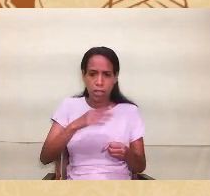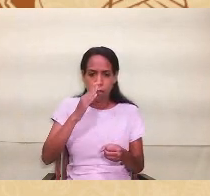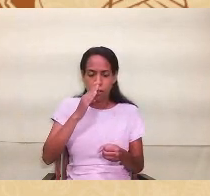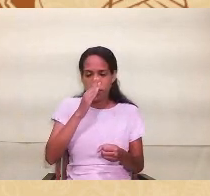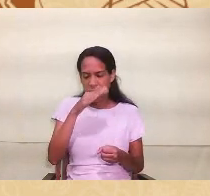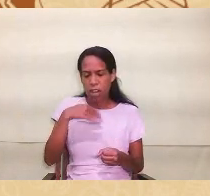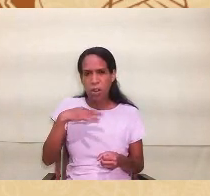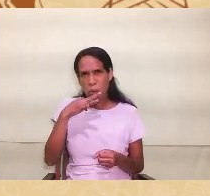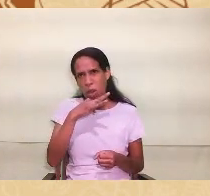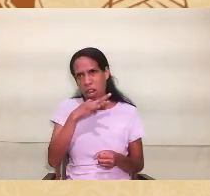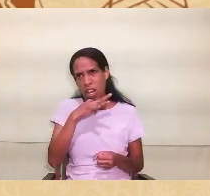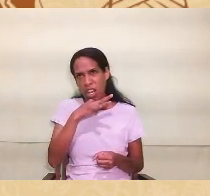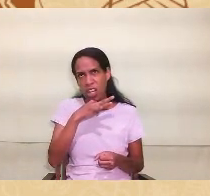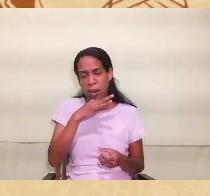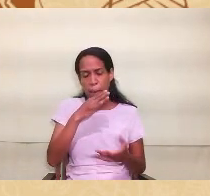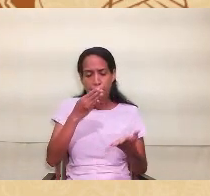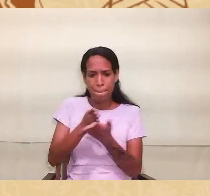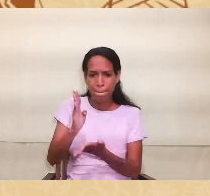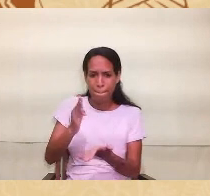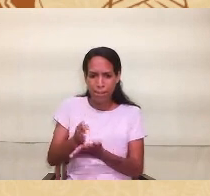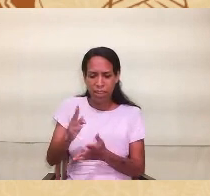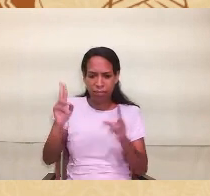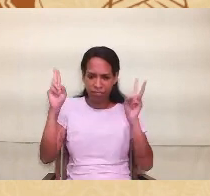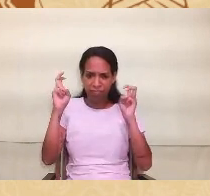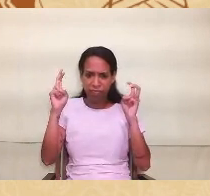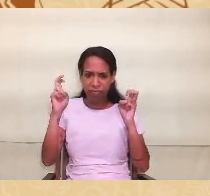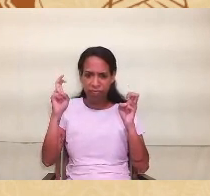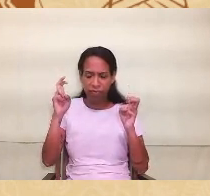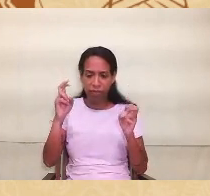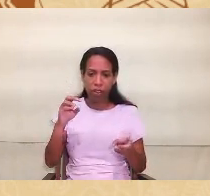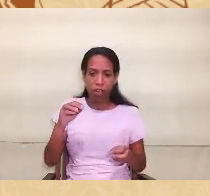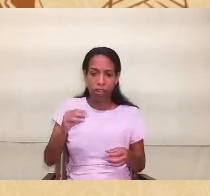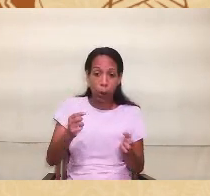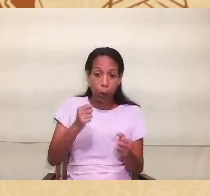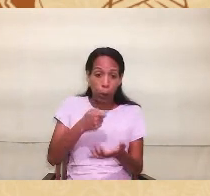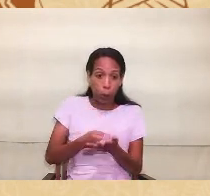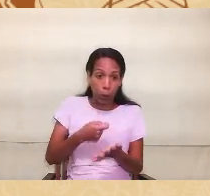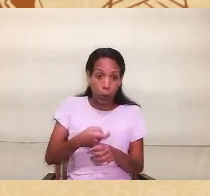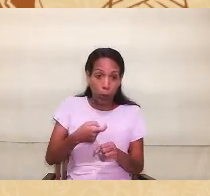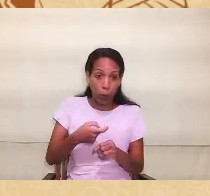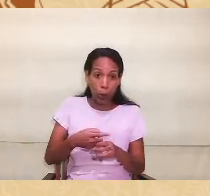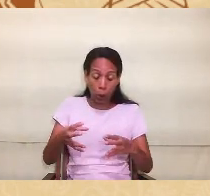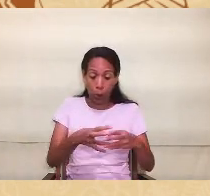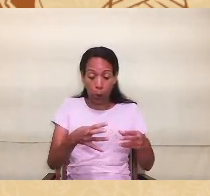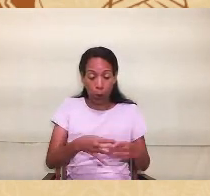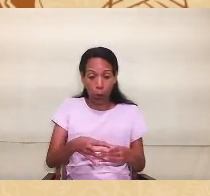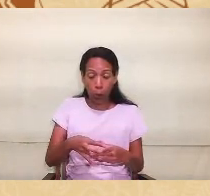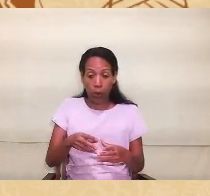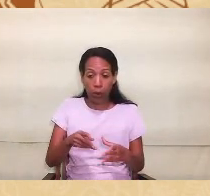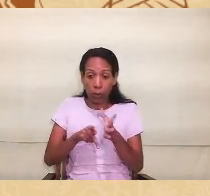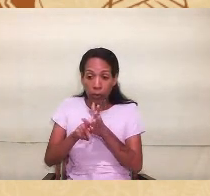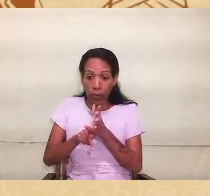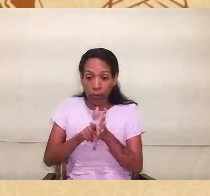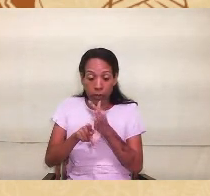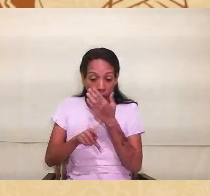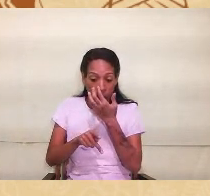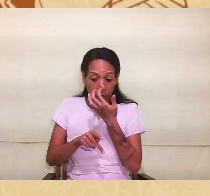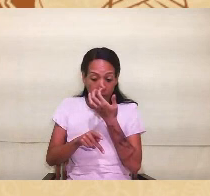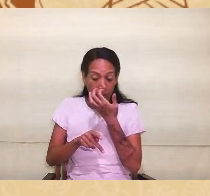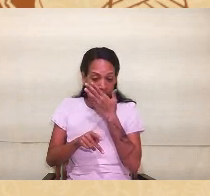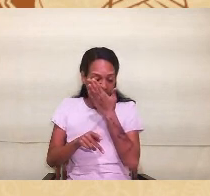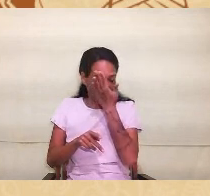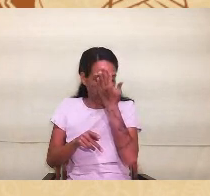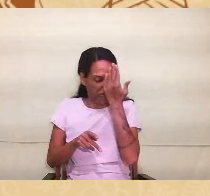Acho que já devem passar por essas questões de serem inclusos na sociedade de classe, né? E ser inclusos na sociedade de classe tem